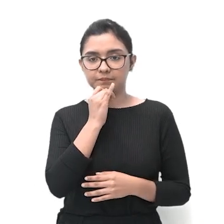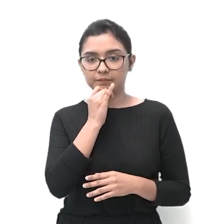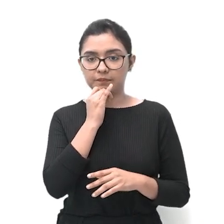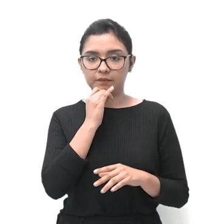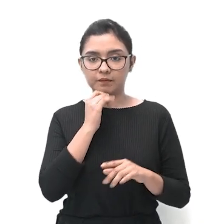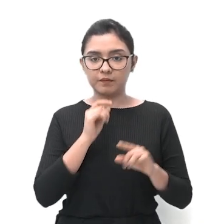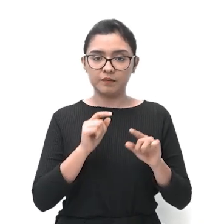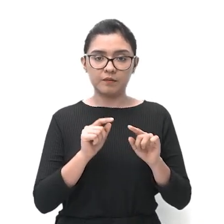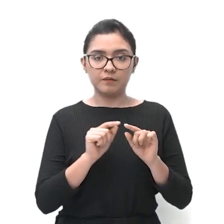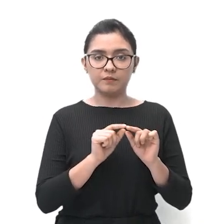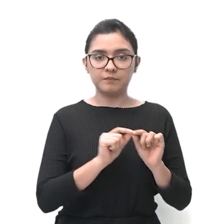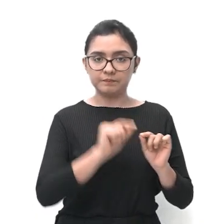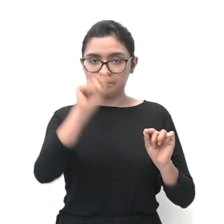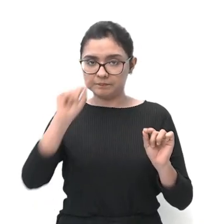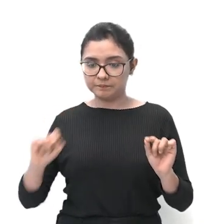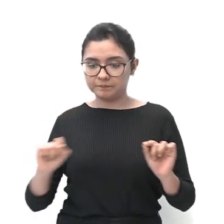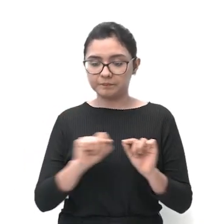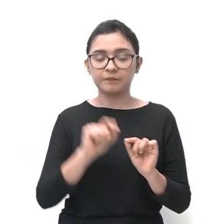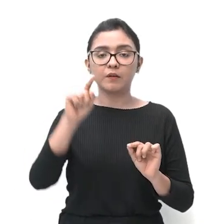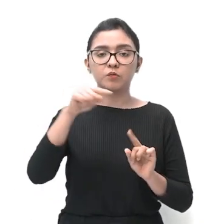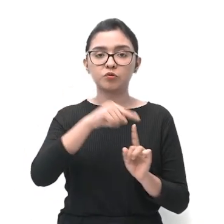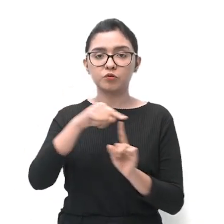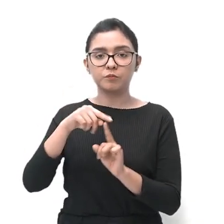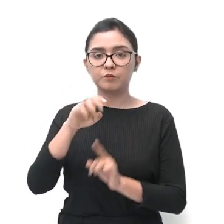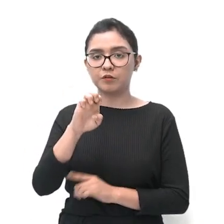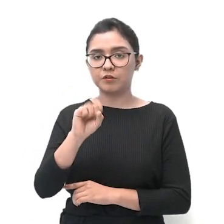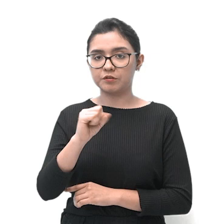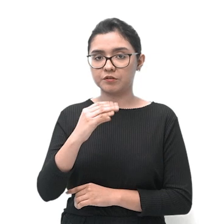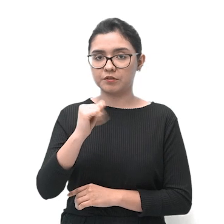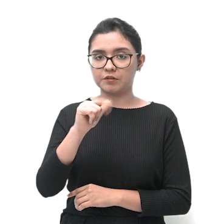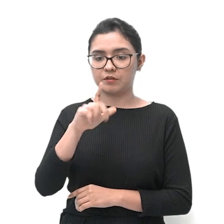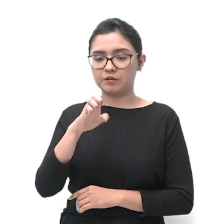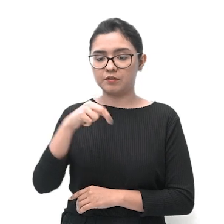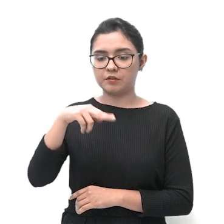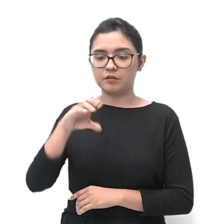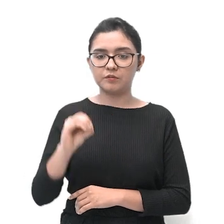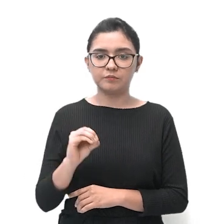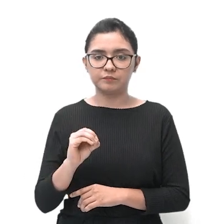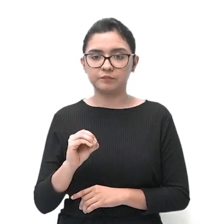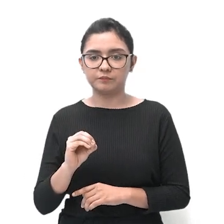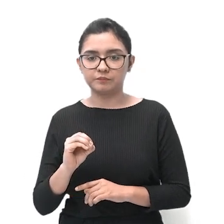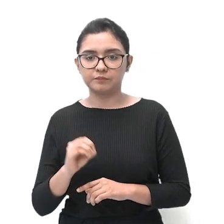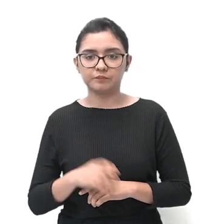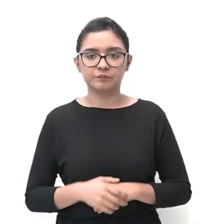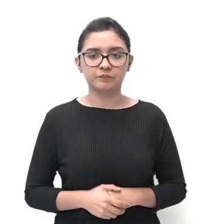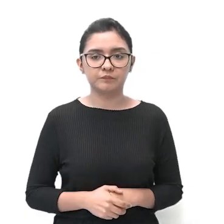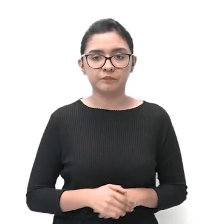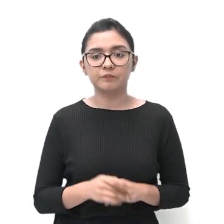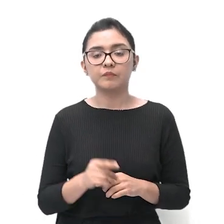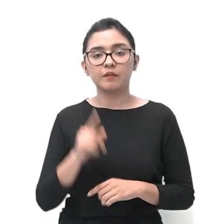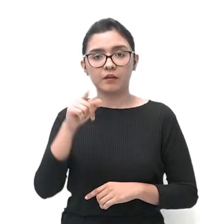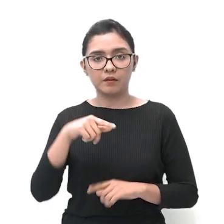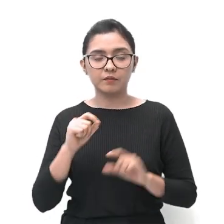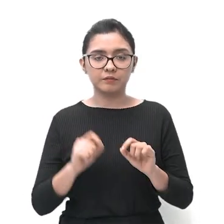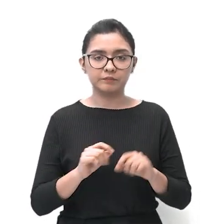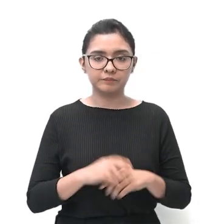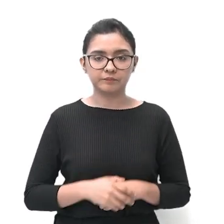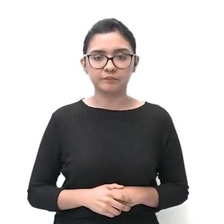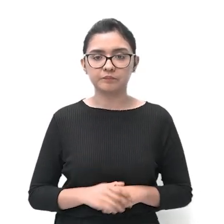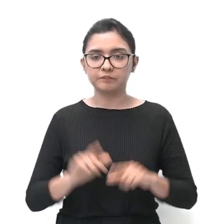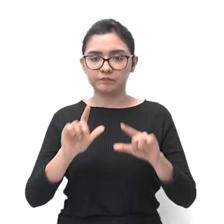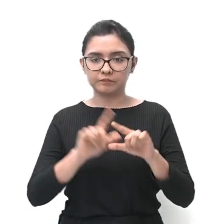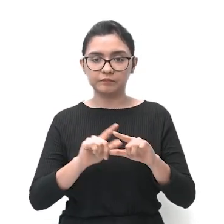aos lados, né? Como escaleno, porque todas as três medidas são diferentes entre si. E ele é um triângulo retângulo porque